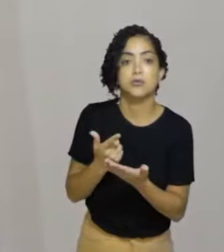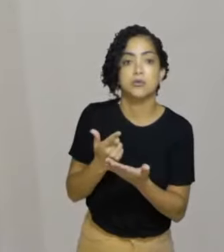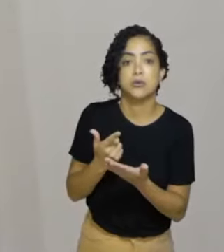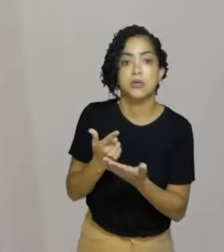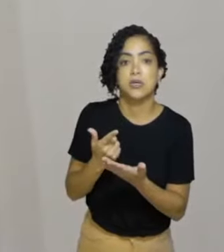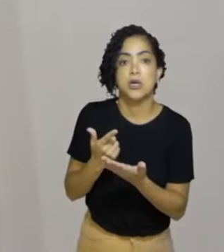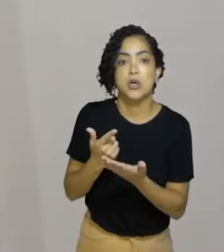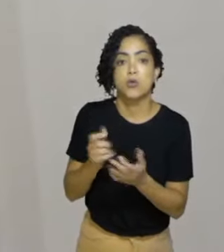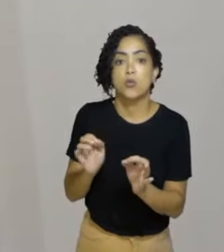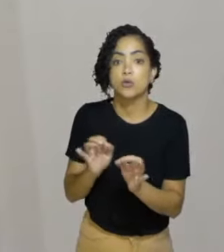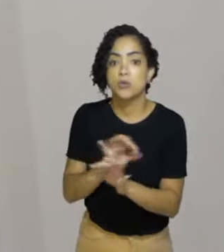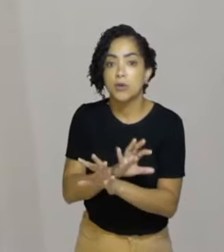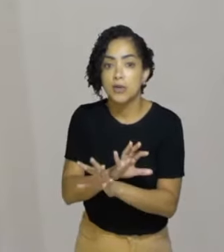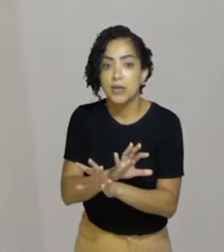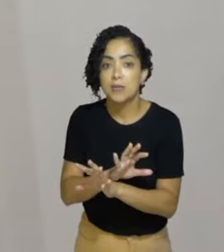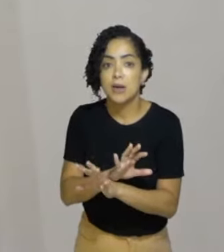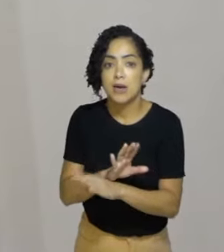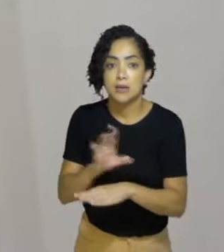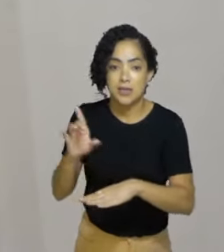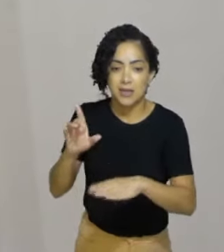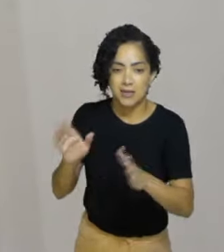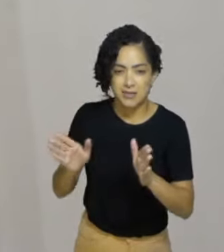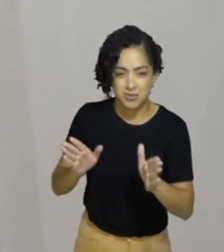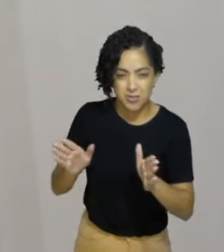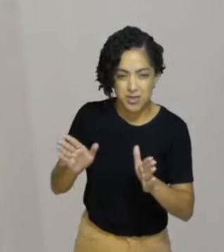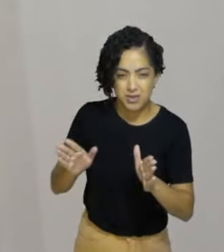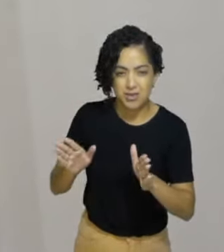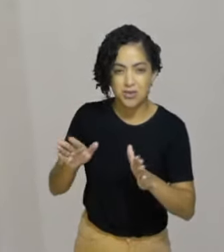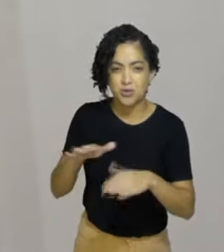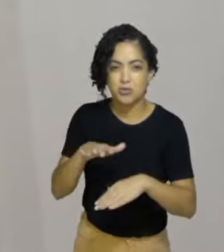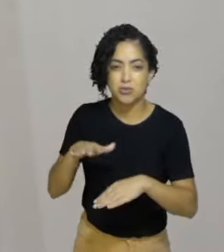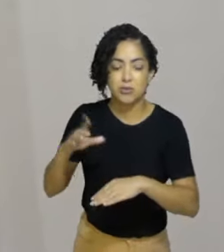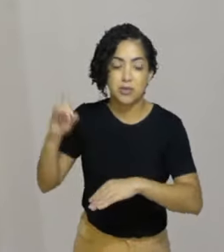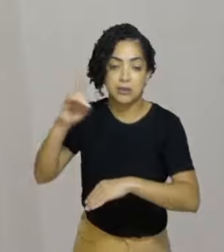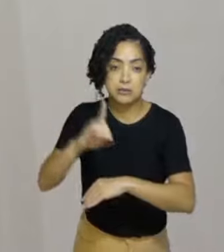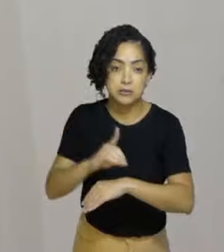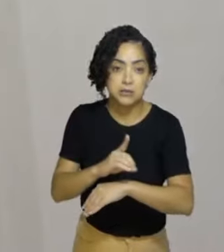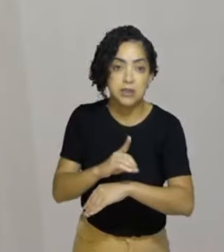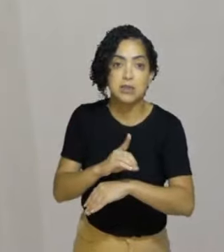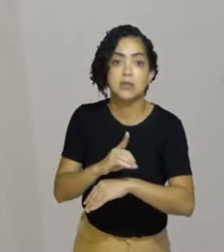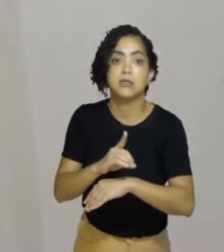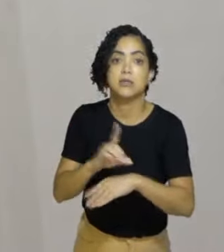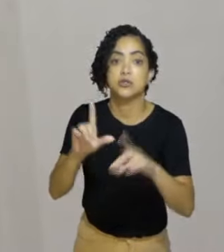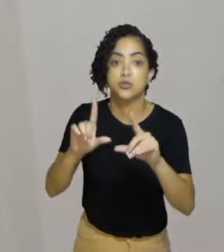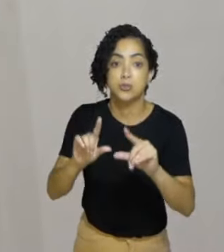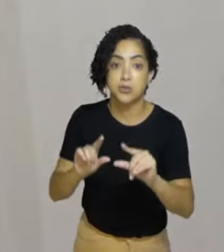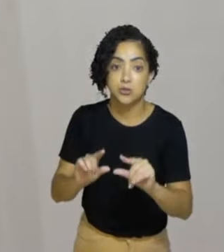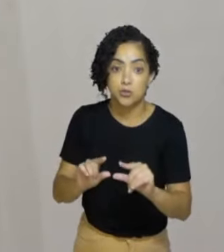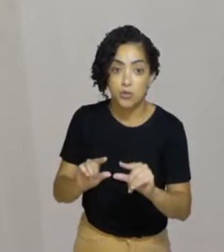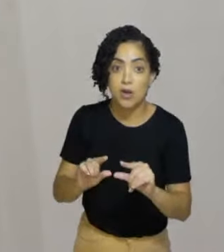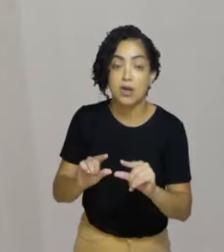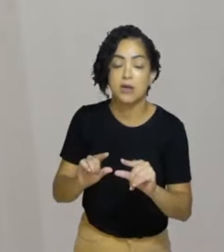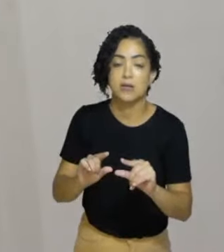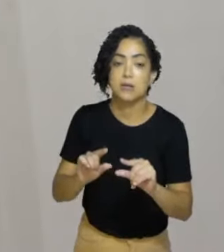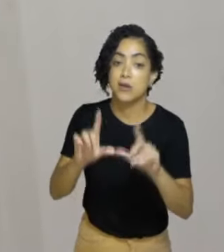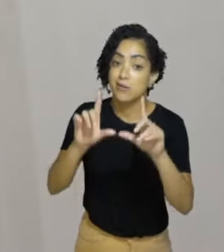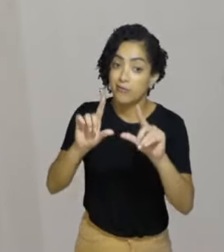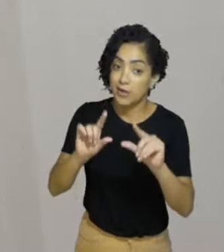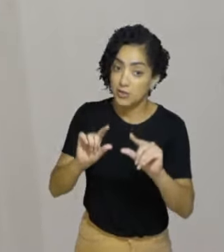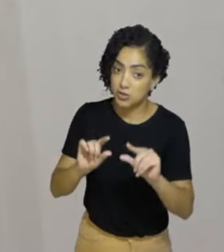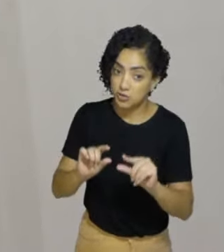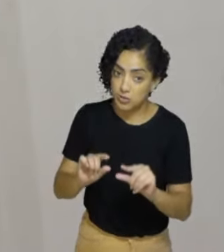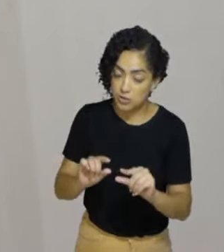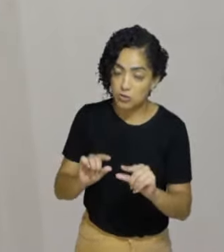terminar a dengue, quando terminar, que não há mais necessidade de terminar a dengue, não vai terminar, mas vai diminuir bastante o caso em